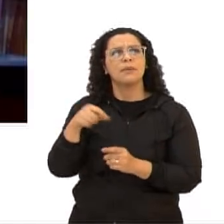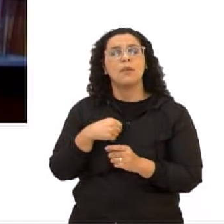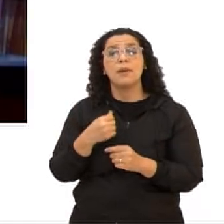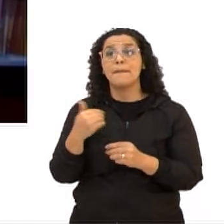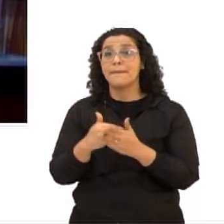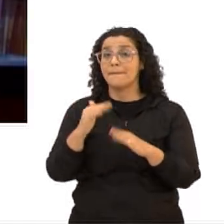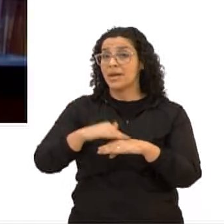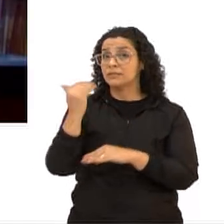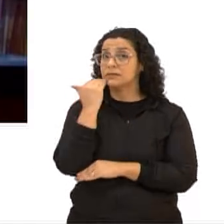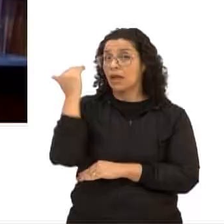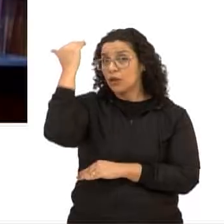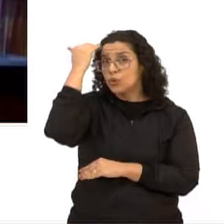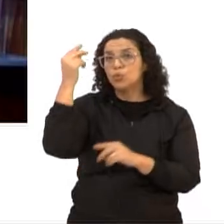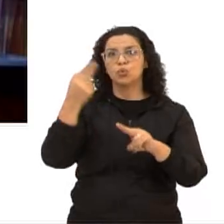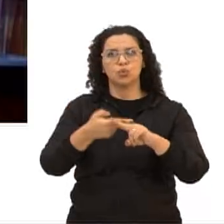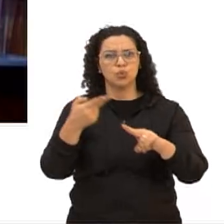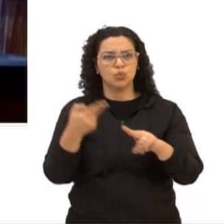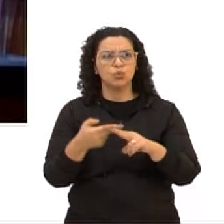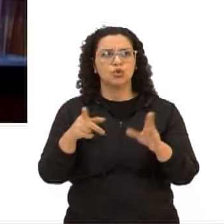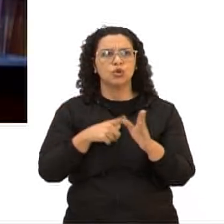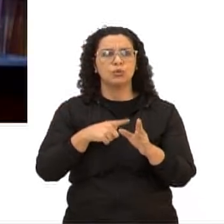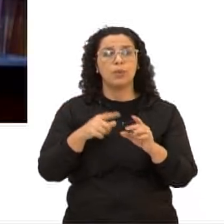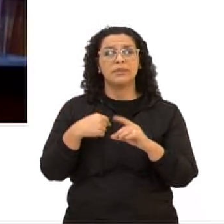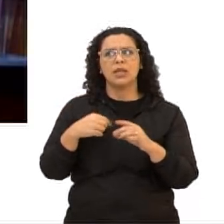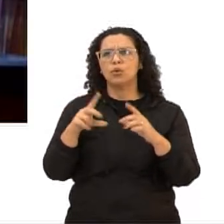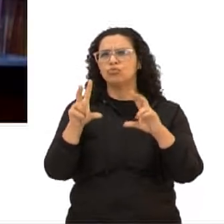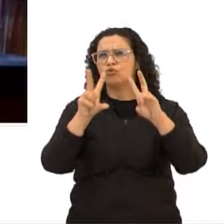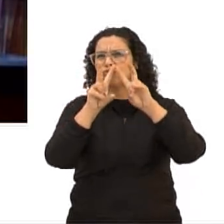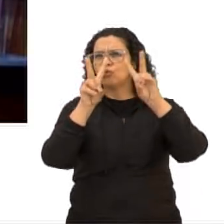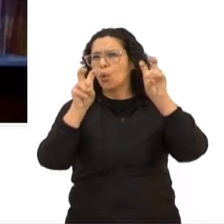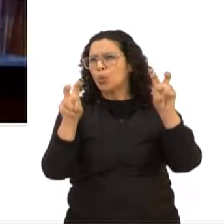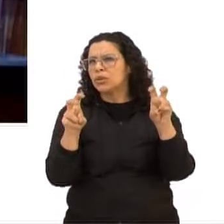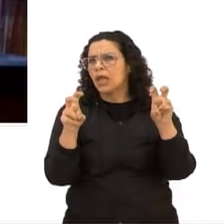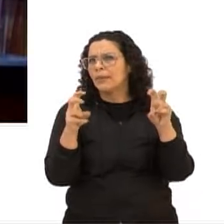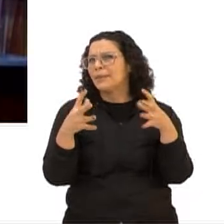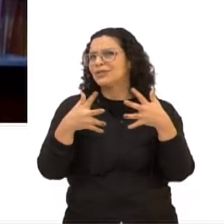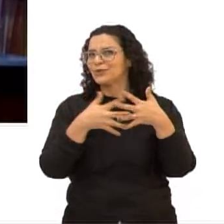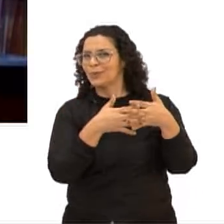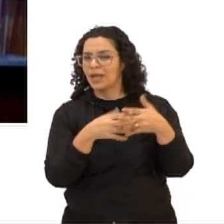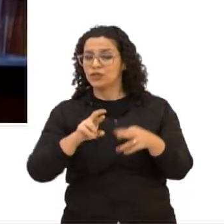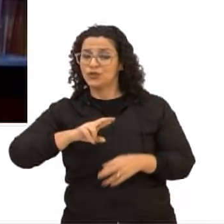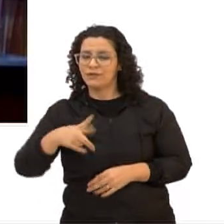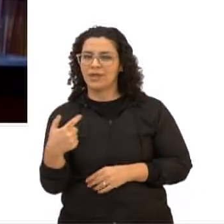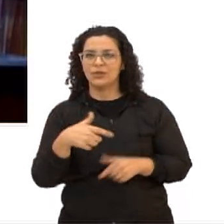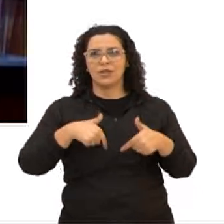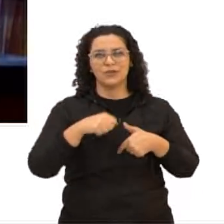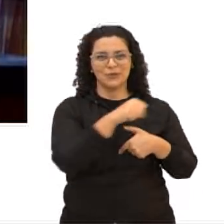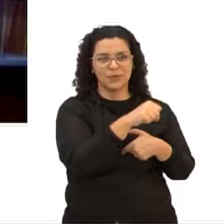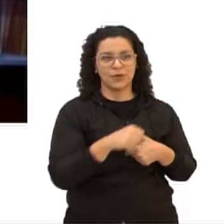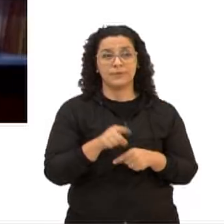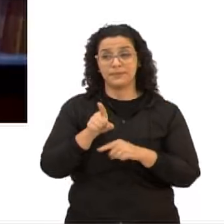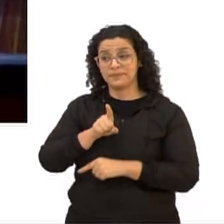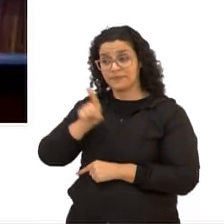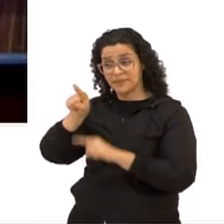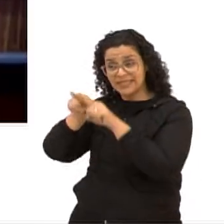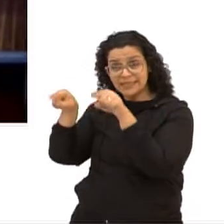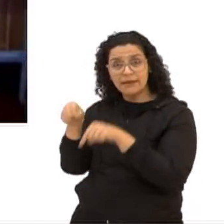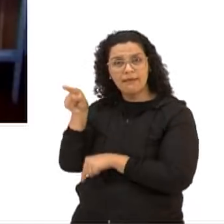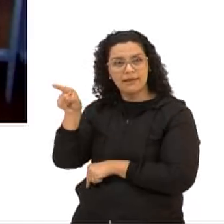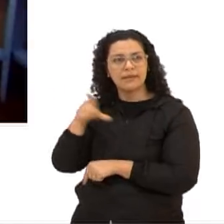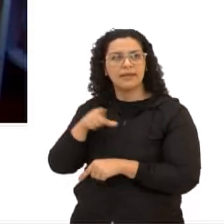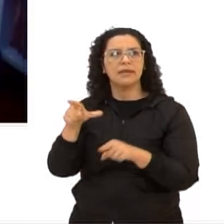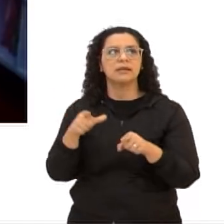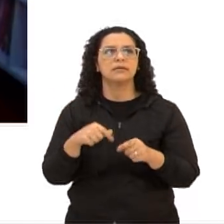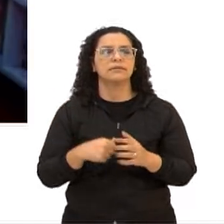mais adultas, geralmente tem um tema um pouco mais complexo e tal, diferente dos super-heróis. Na outra sala que a gente tem ali,